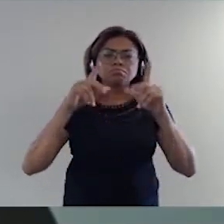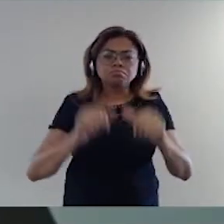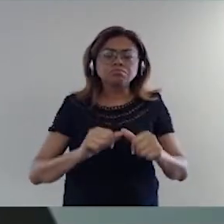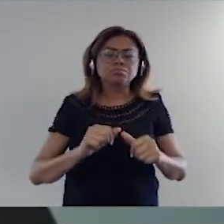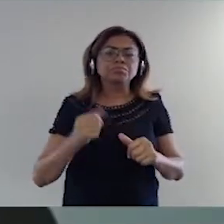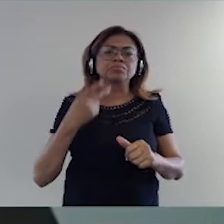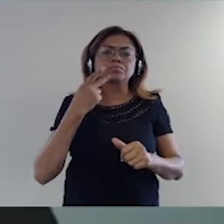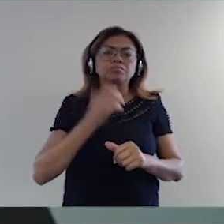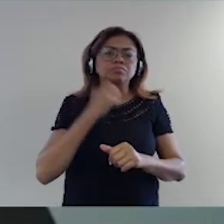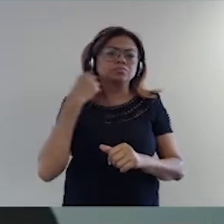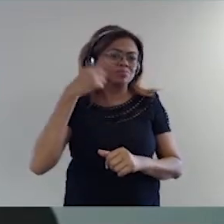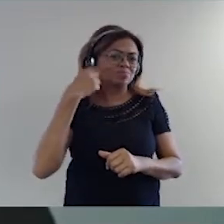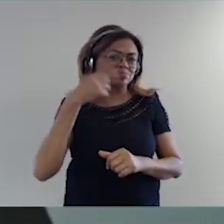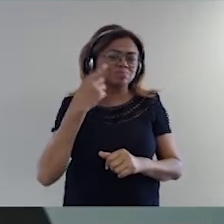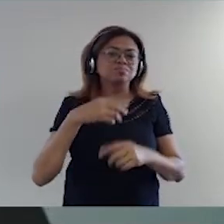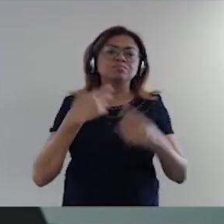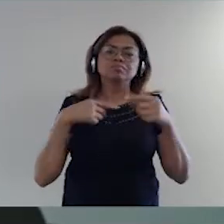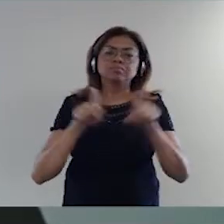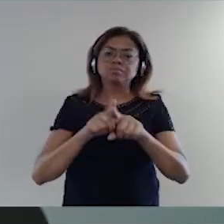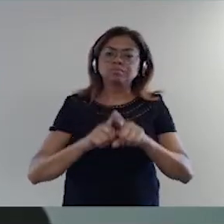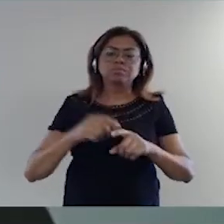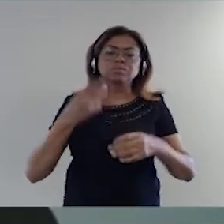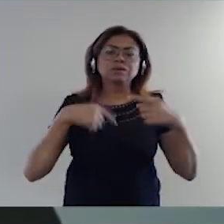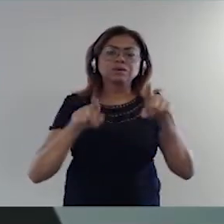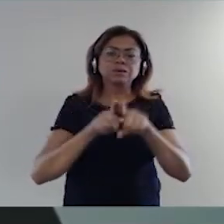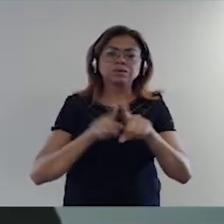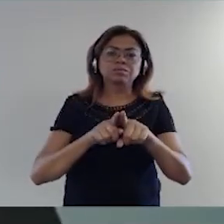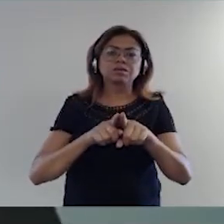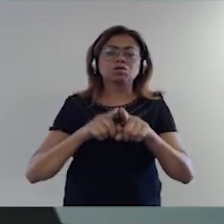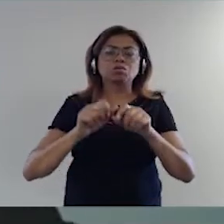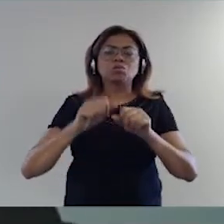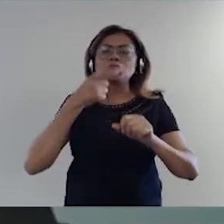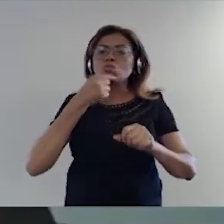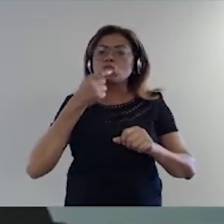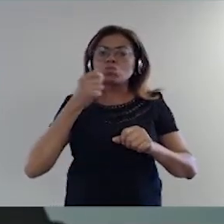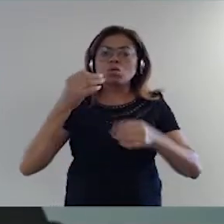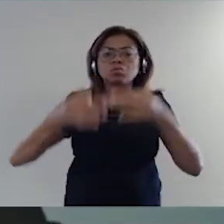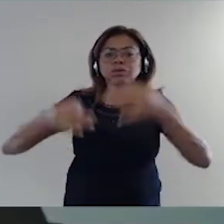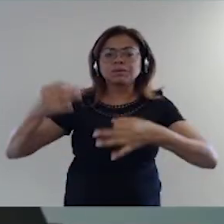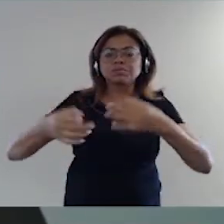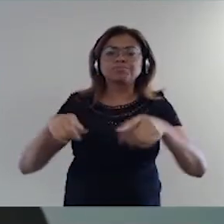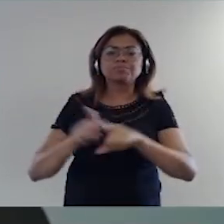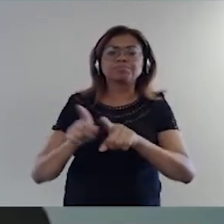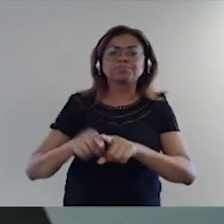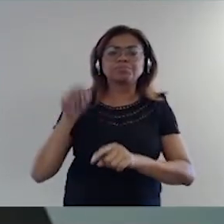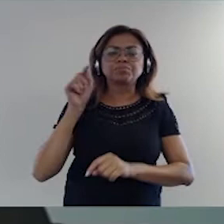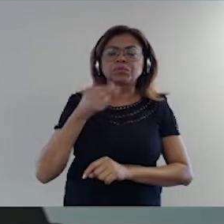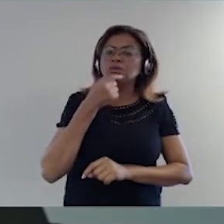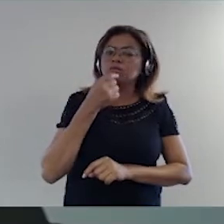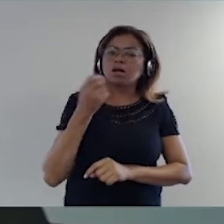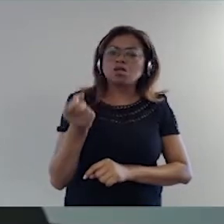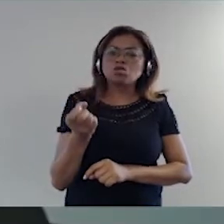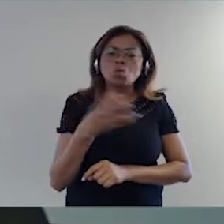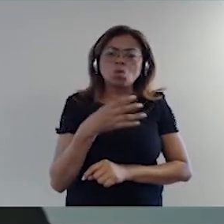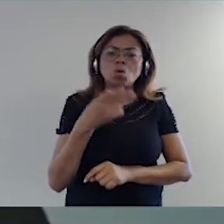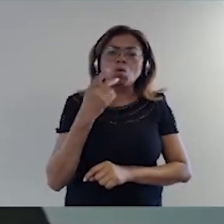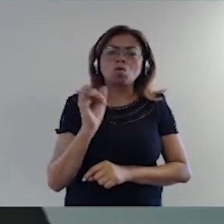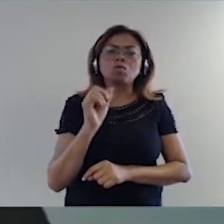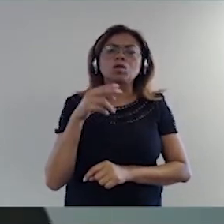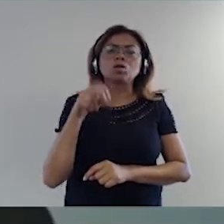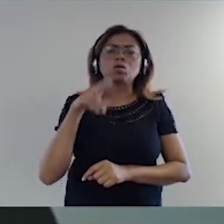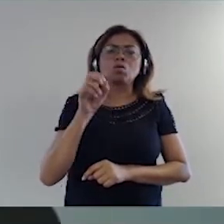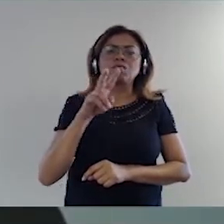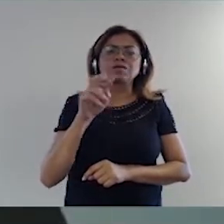advogados e advogadas, e principalmente as autoridades judiciárias, que falam muito de inovação, e é realmente a palavra do momento,